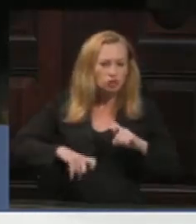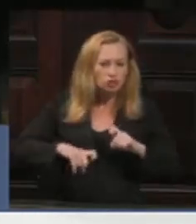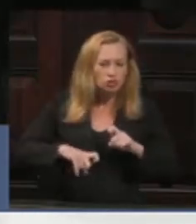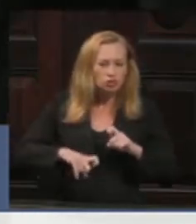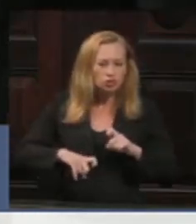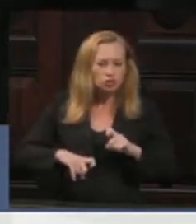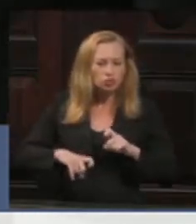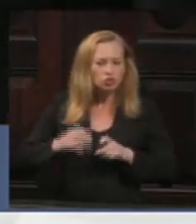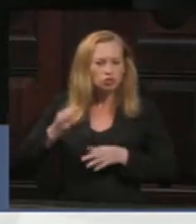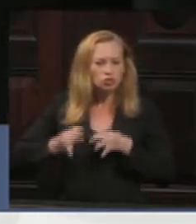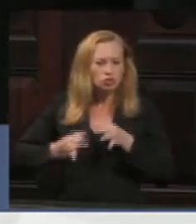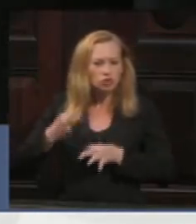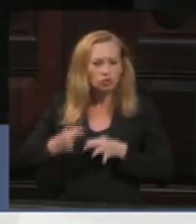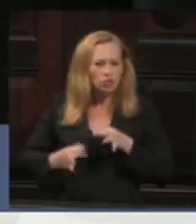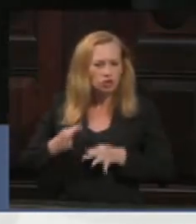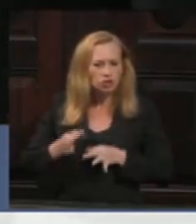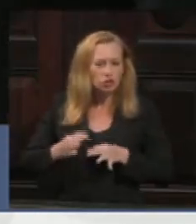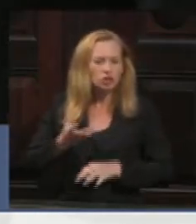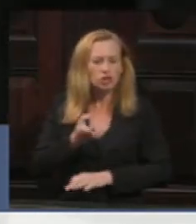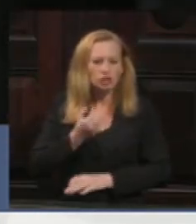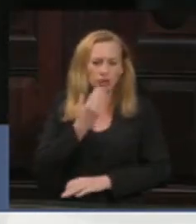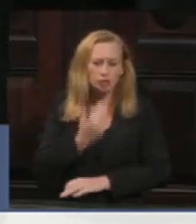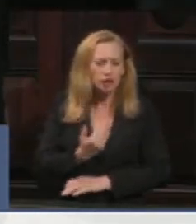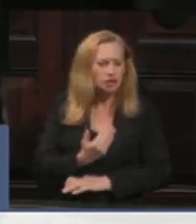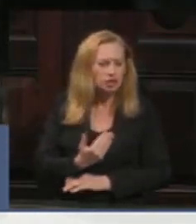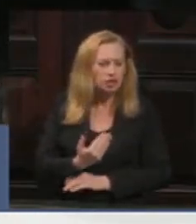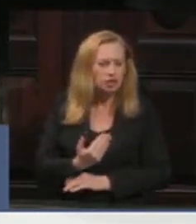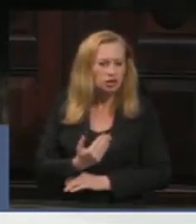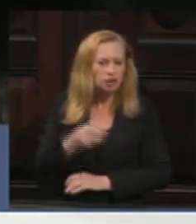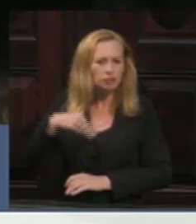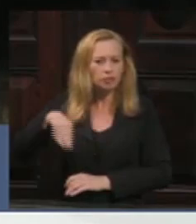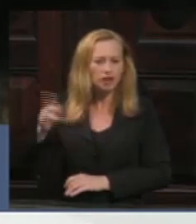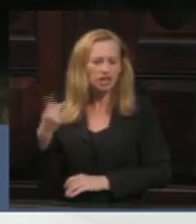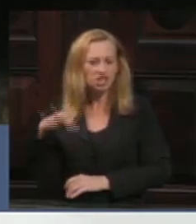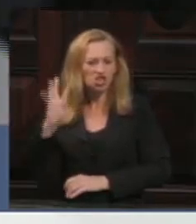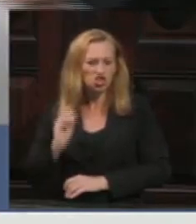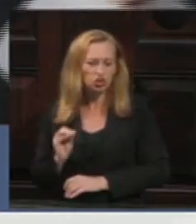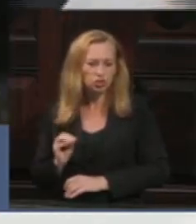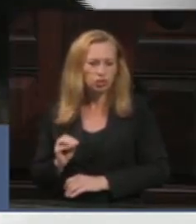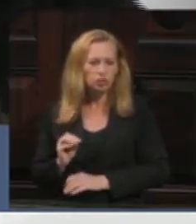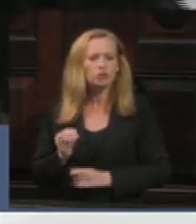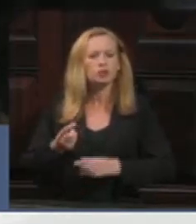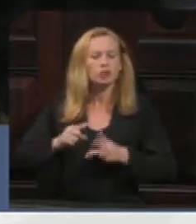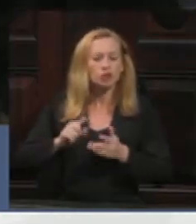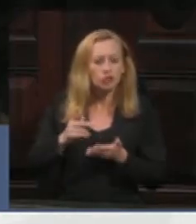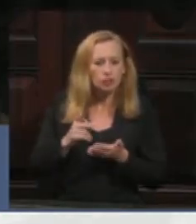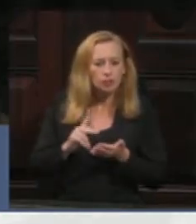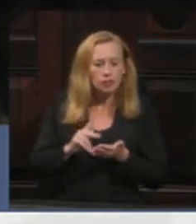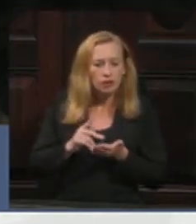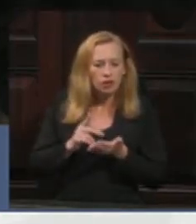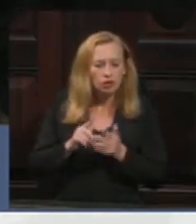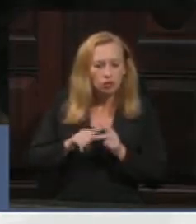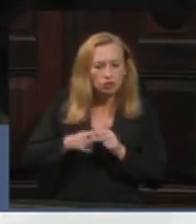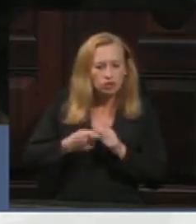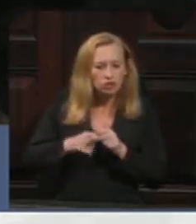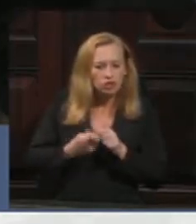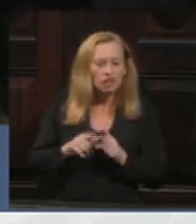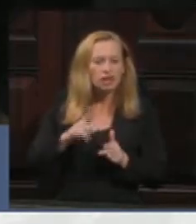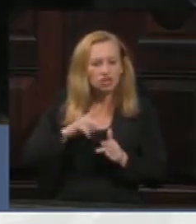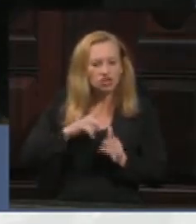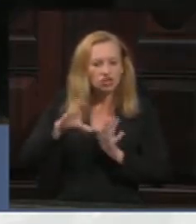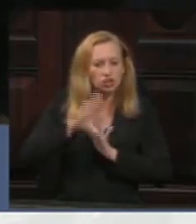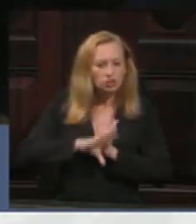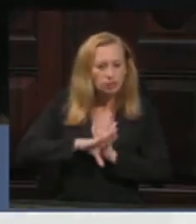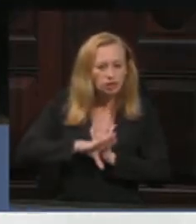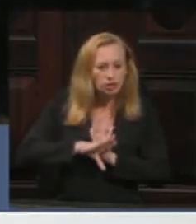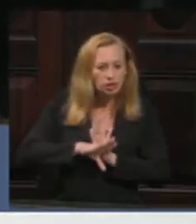Supremo, e que eu até pedi ao nosso Marquinho para corrigir, porque tinha emendas que a deputada Marta Rocha havia